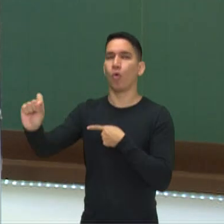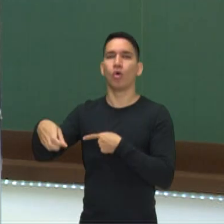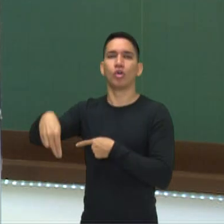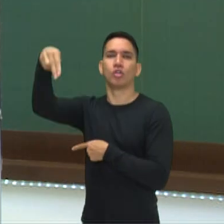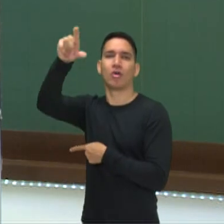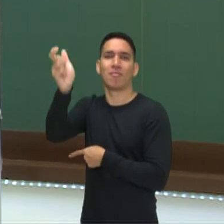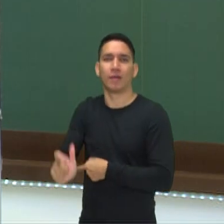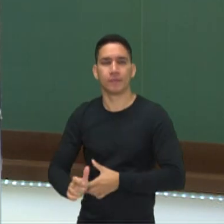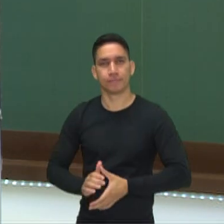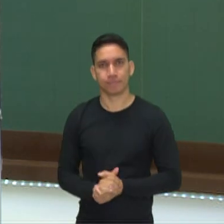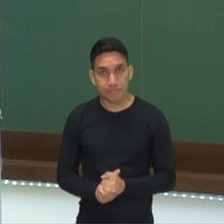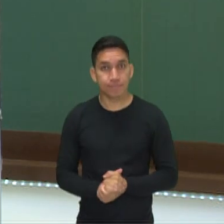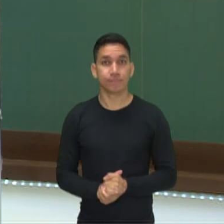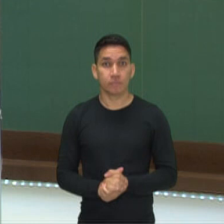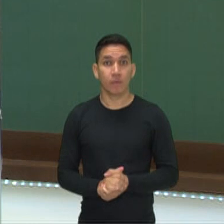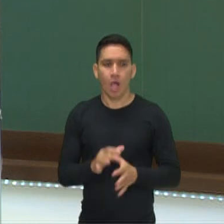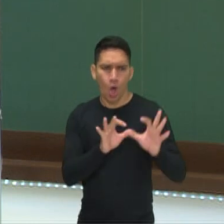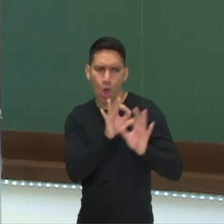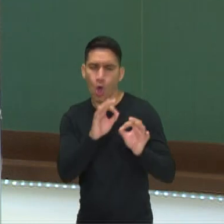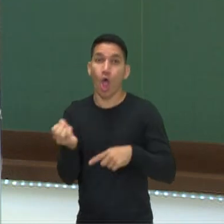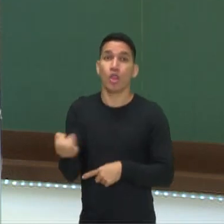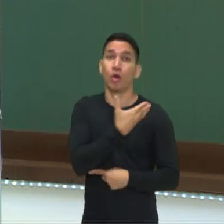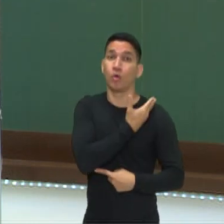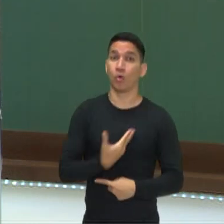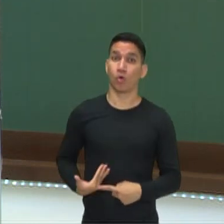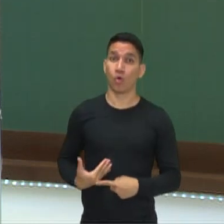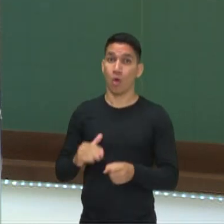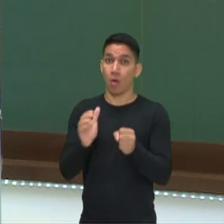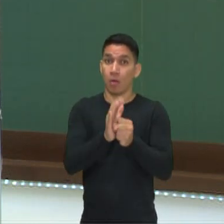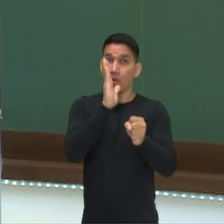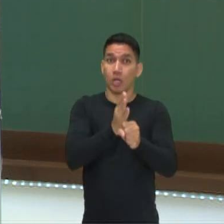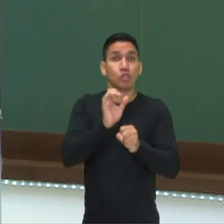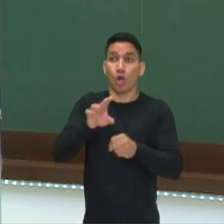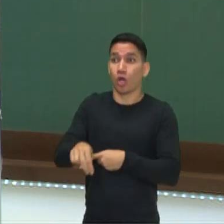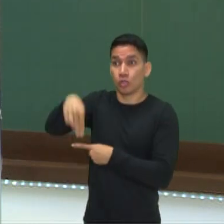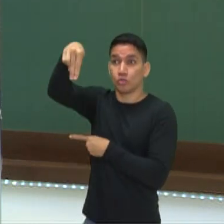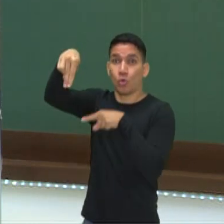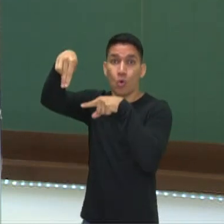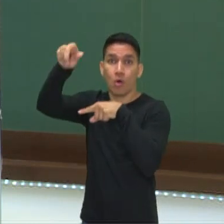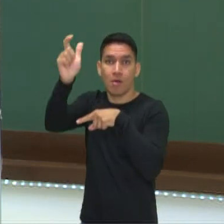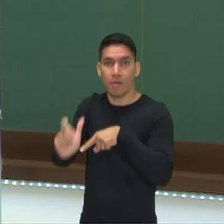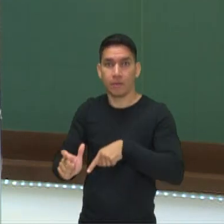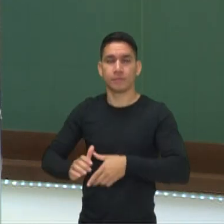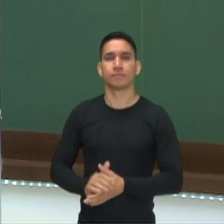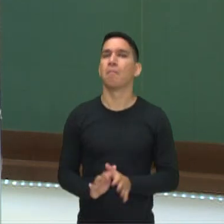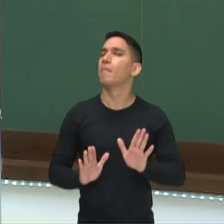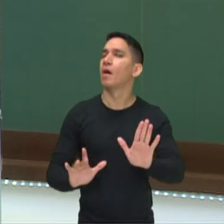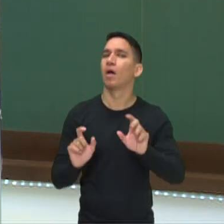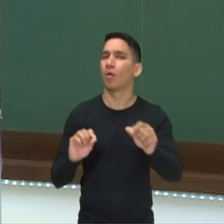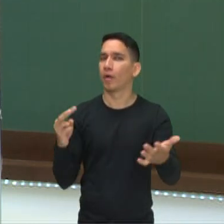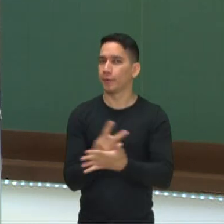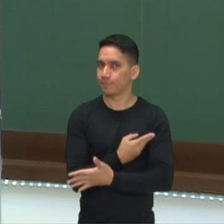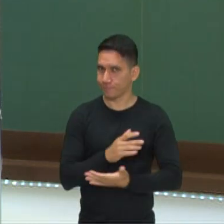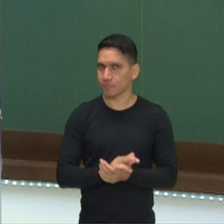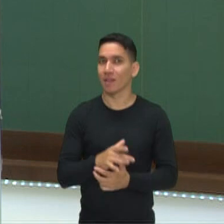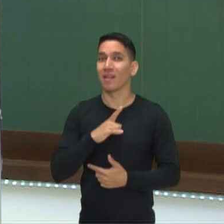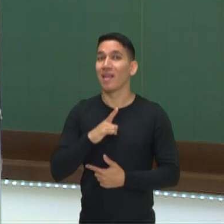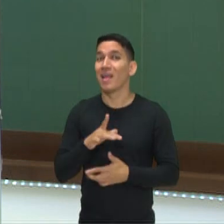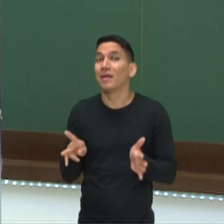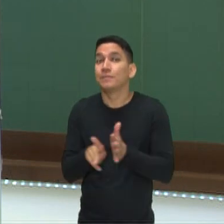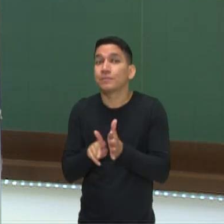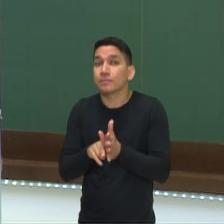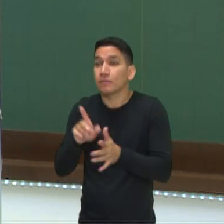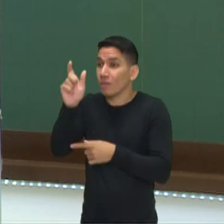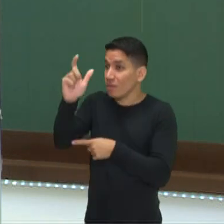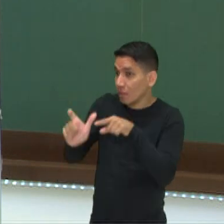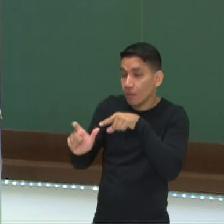Itália, tá? E organizou um novo governo fascista só nessa região norte da Itália. Porém, você vai ter a presença na Itália